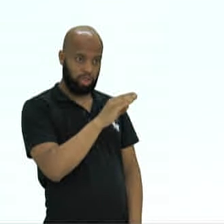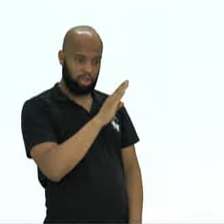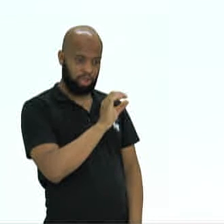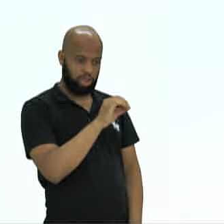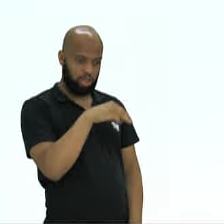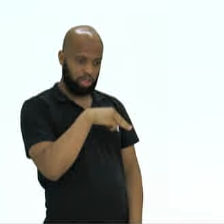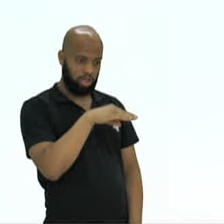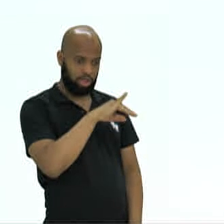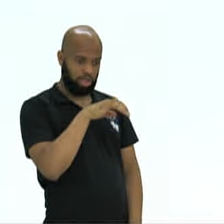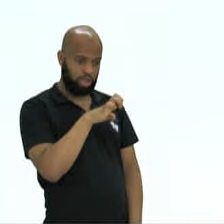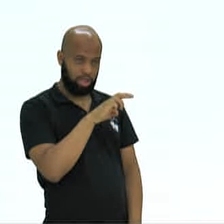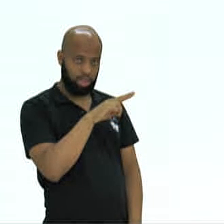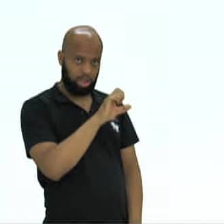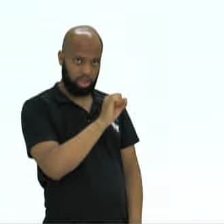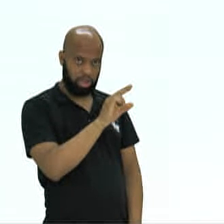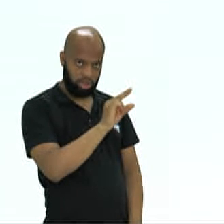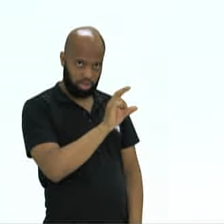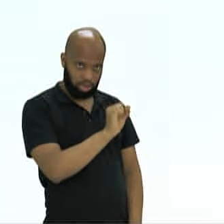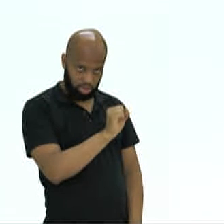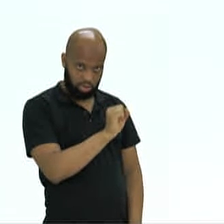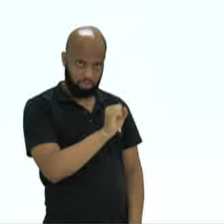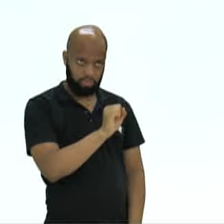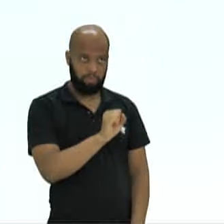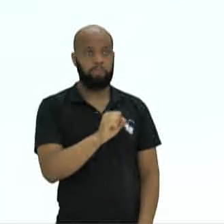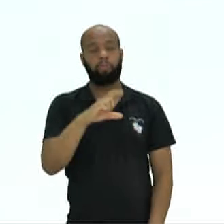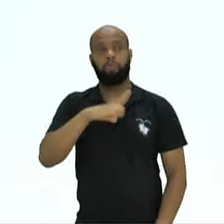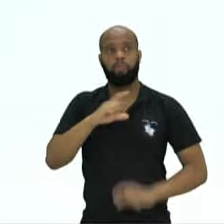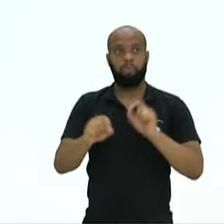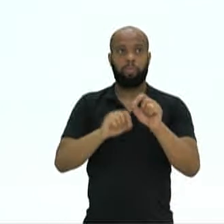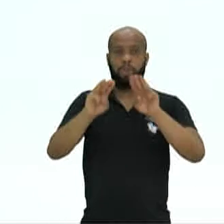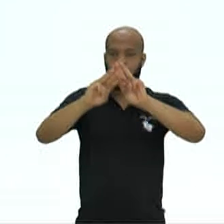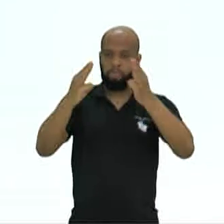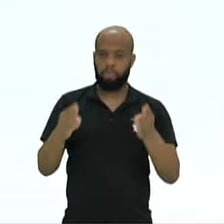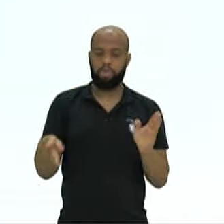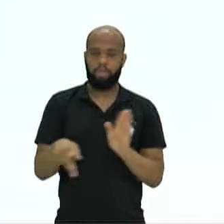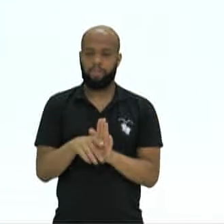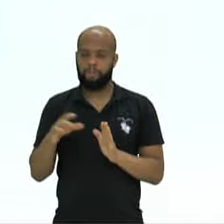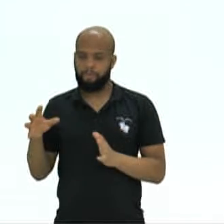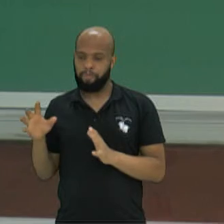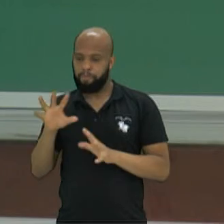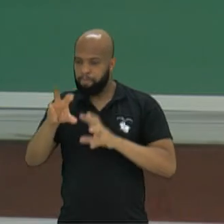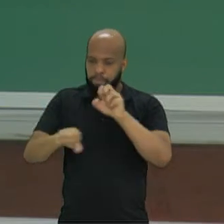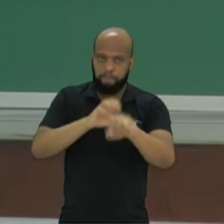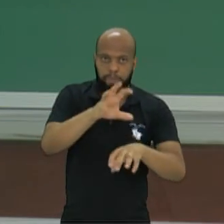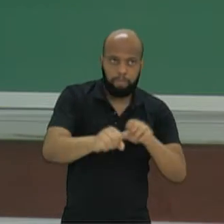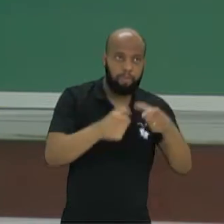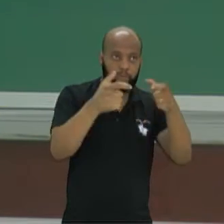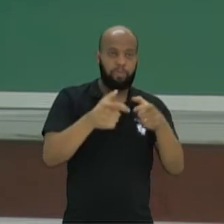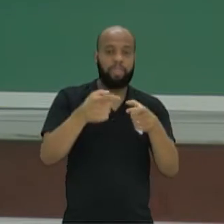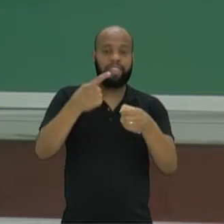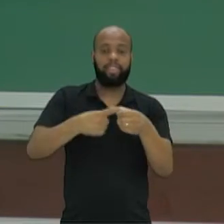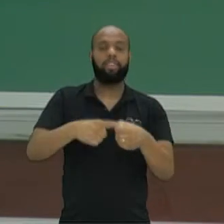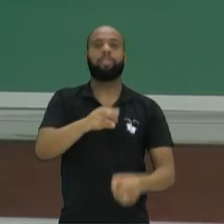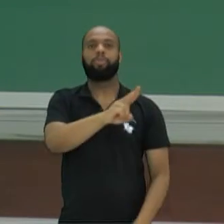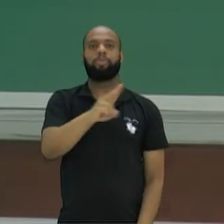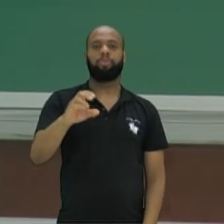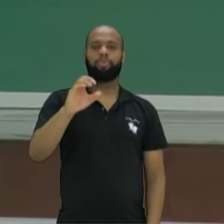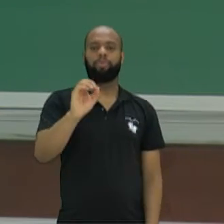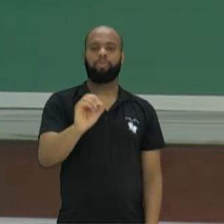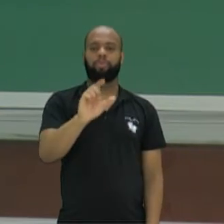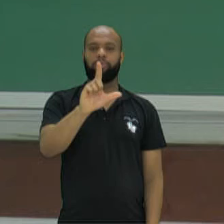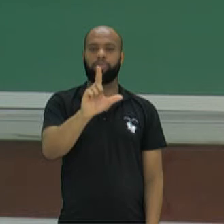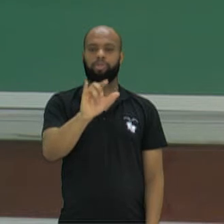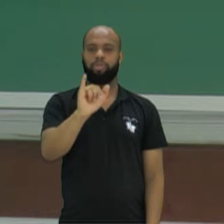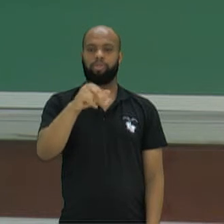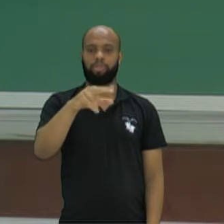resistência luso-brasileira, né? Mapa da captura de Olinda. Aqui um mapa de 1640 de Nicolas